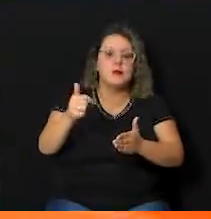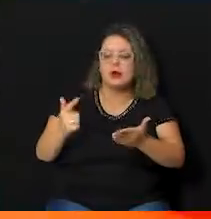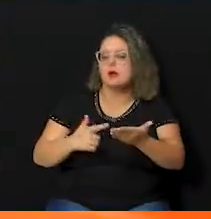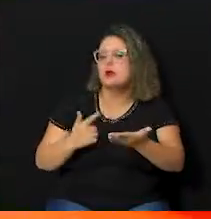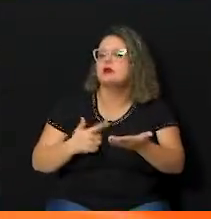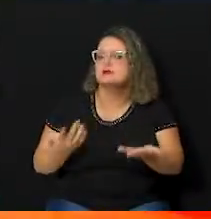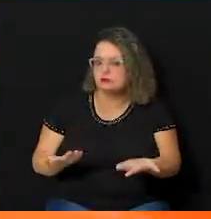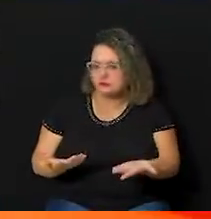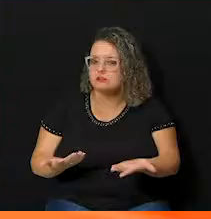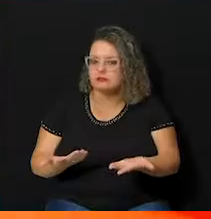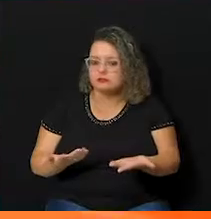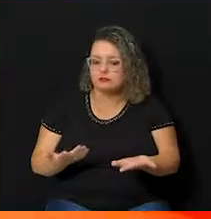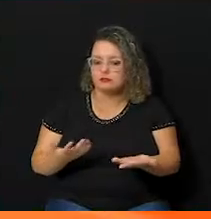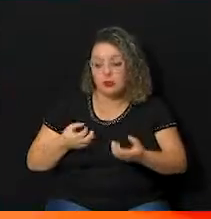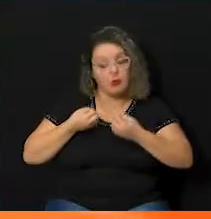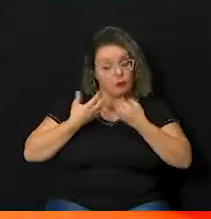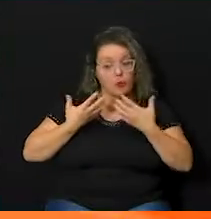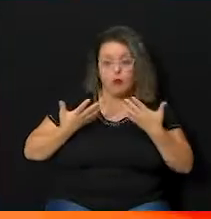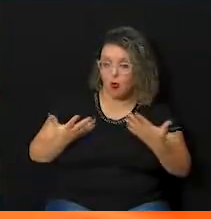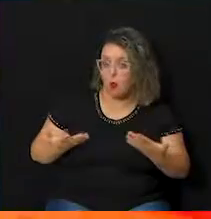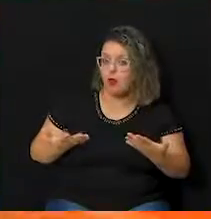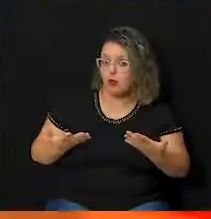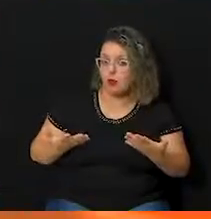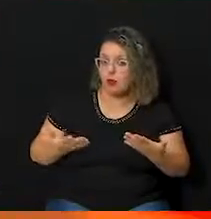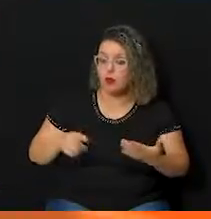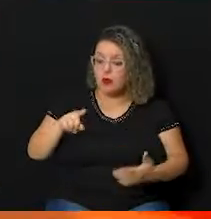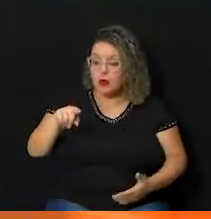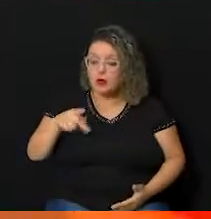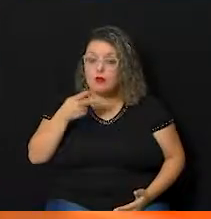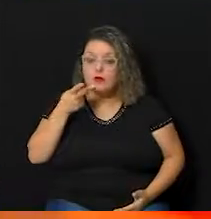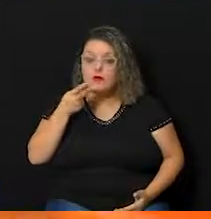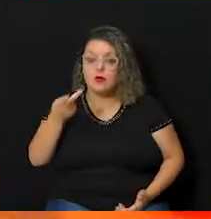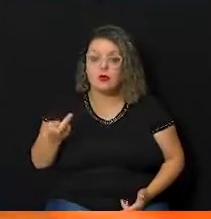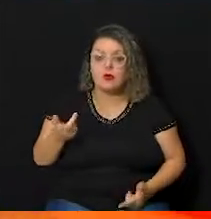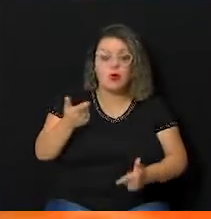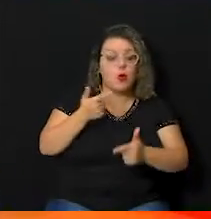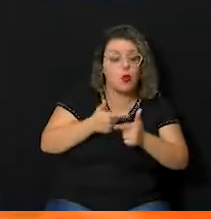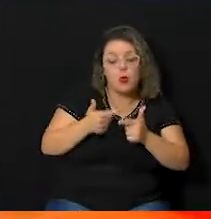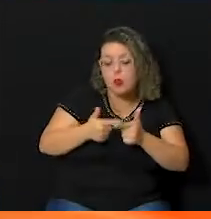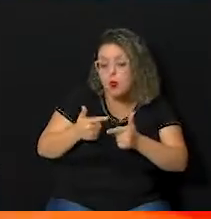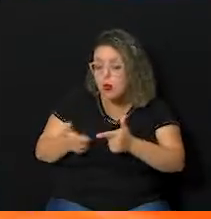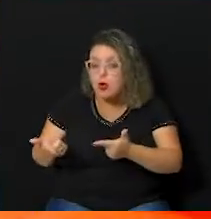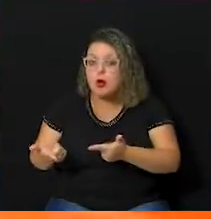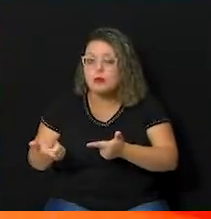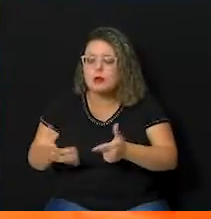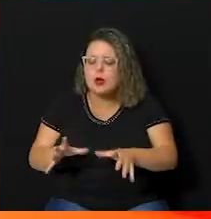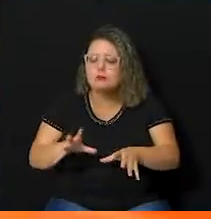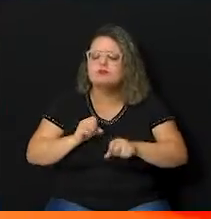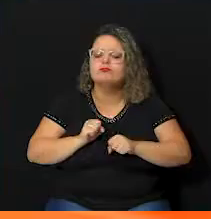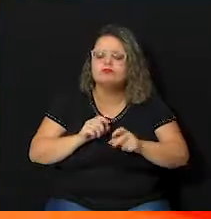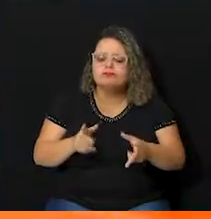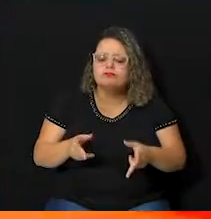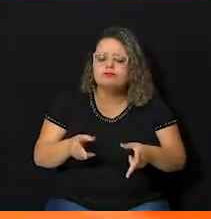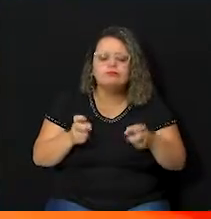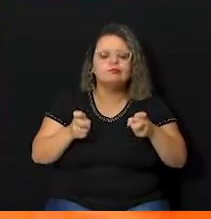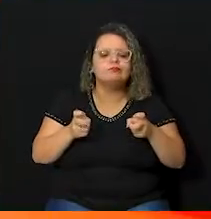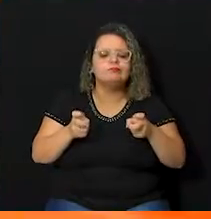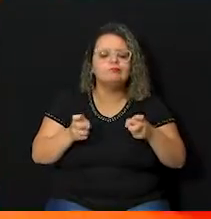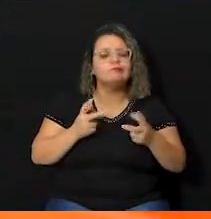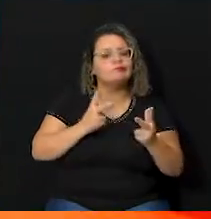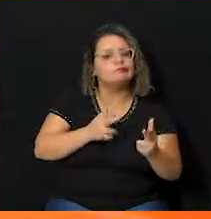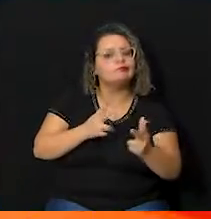conhecia, então tive um retorno muito bom. Eu acho que justamente por falar sobre problemas pessoais e algumas pessoas se identificaram com o